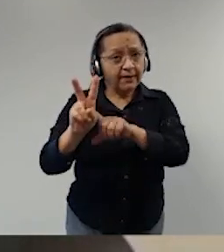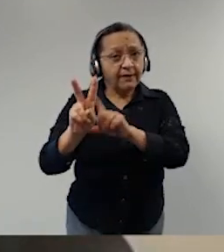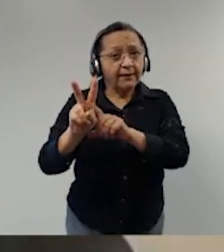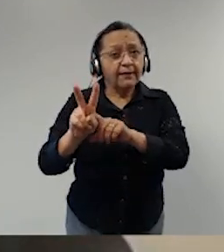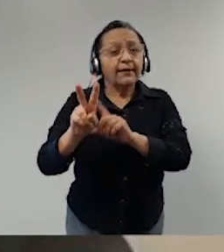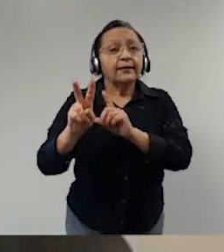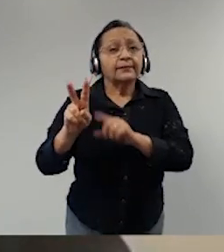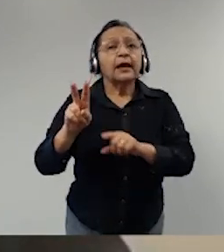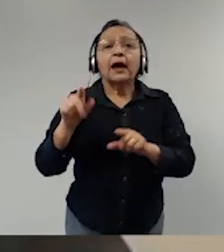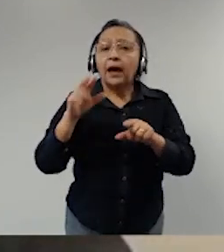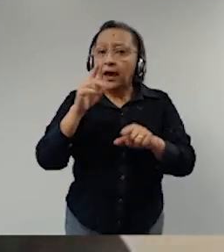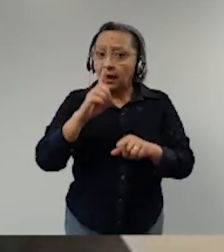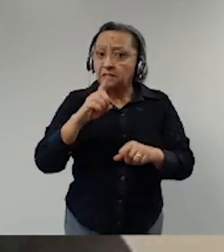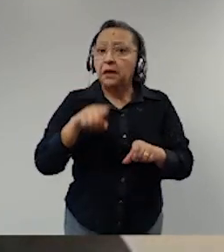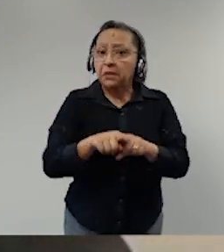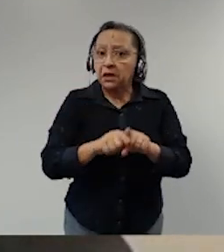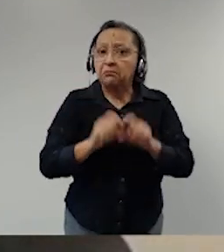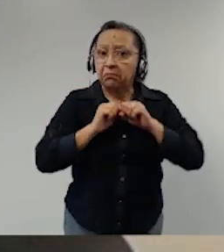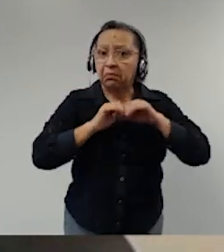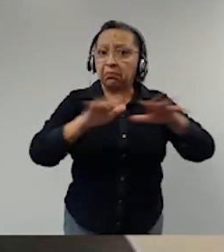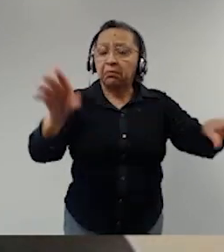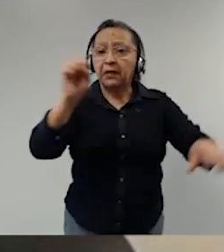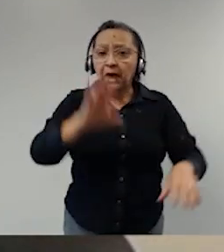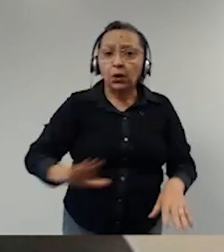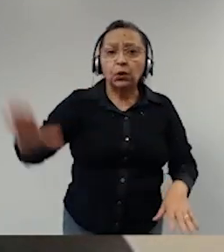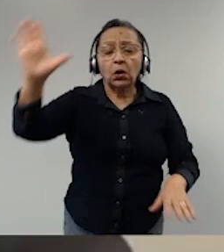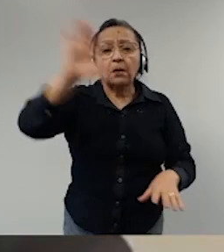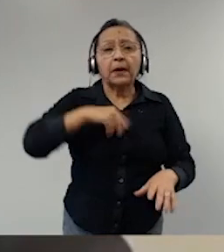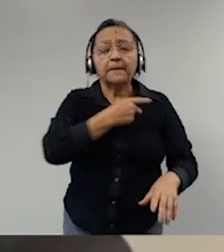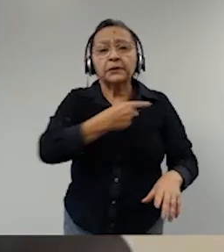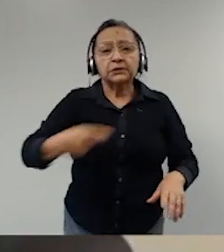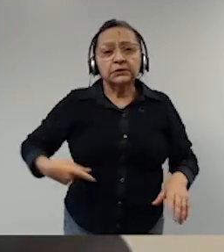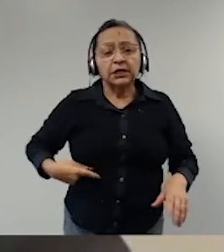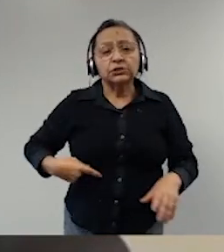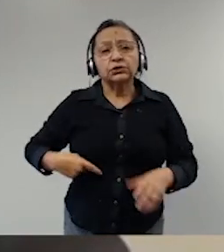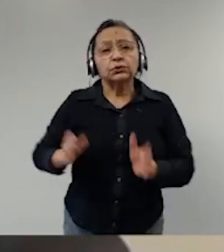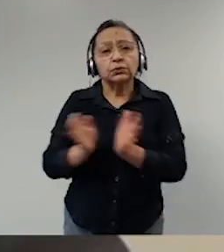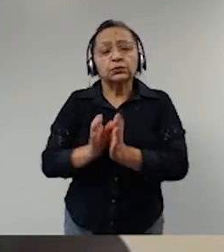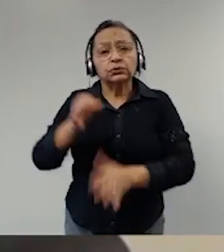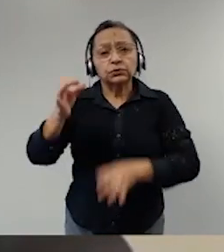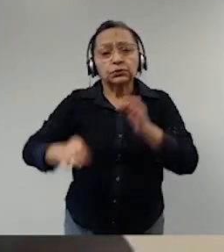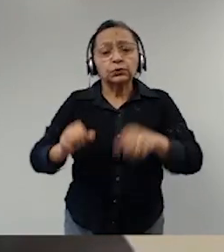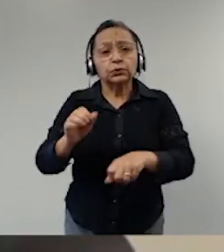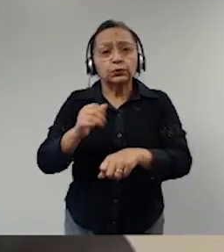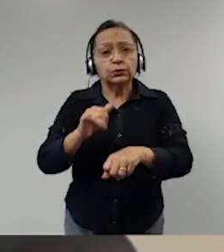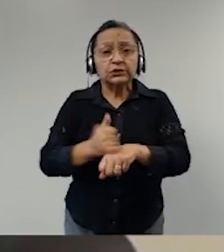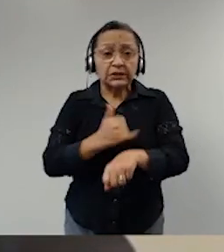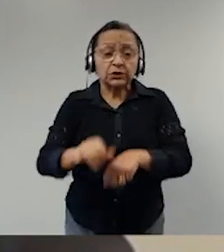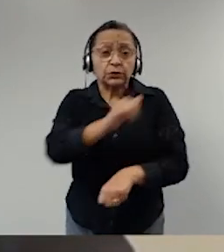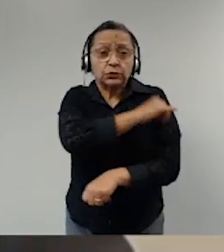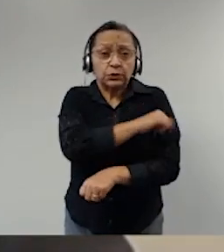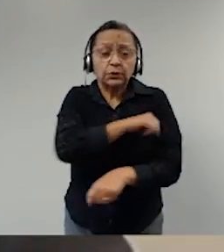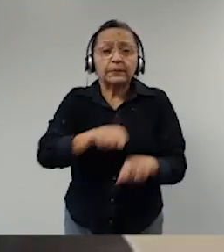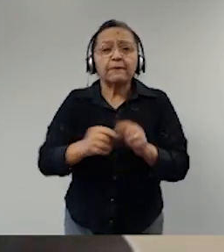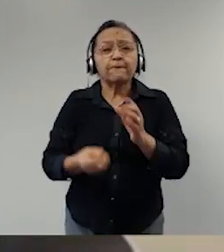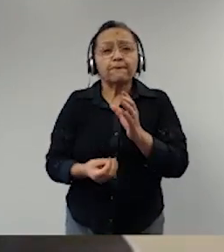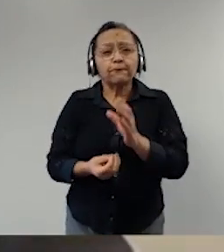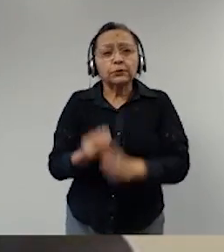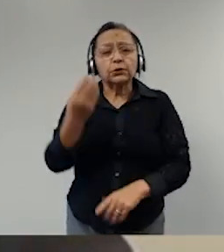chega bem à Europa, é presidente do Conselho Jurídico e Estratégico da Associação Comercial do Rio de Janeiro, fundador e presidente